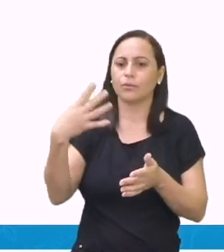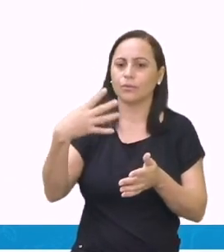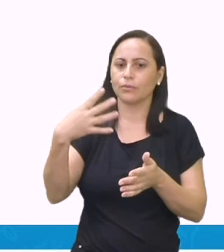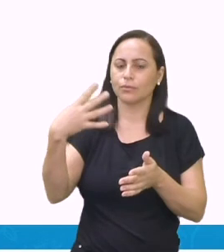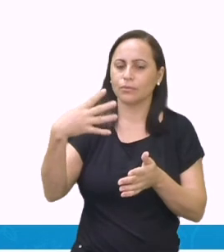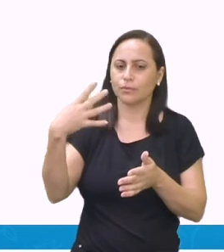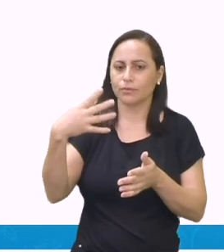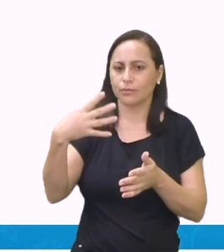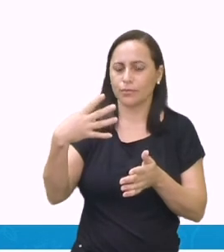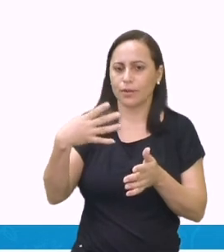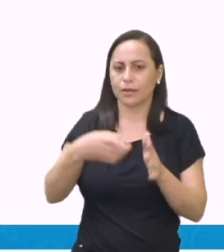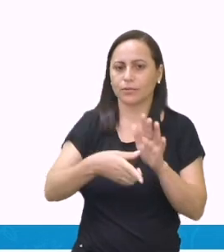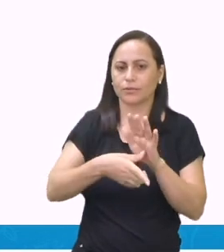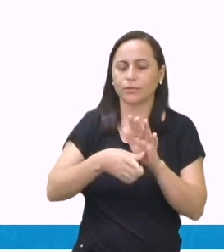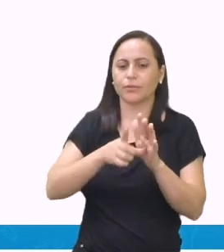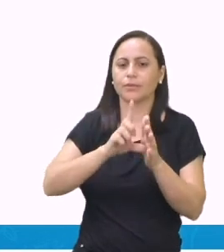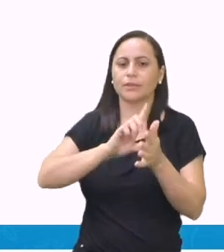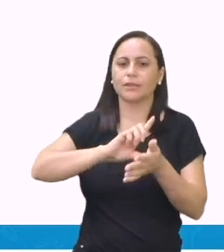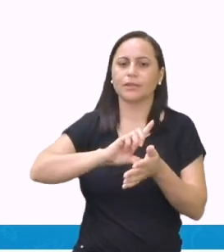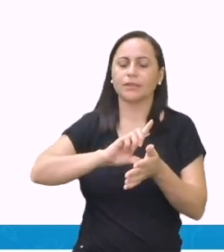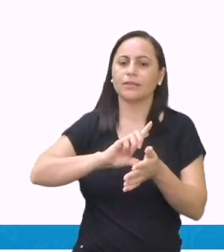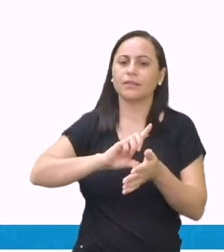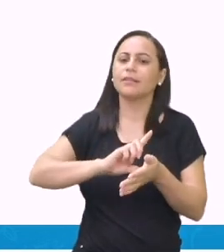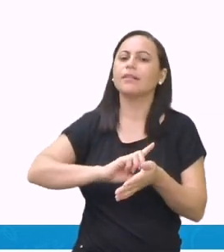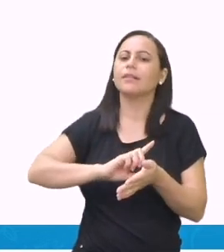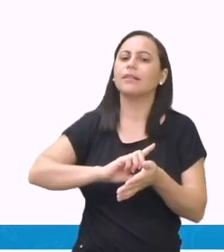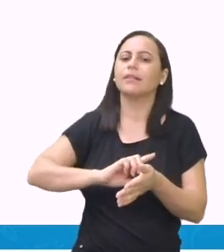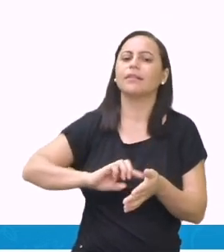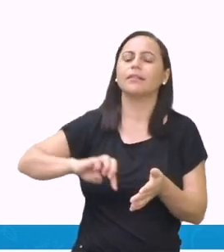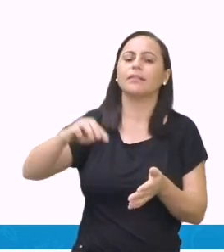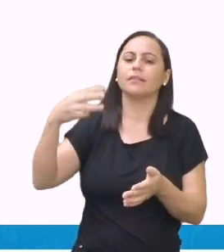do 5º, o 4º.